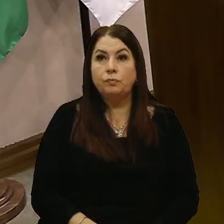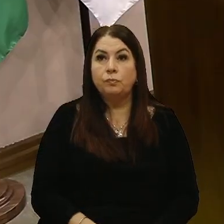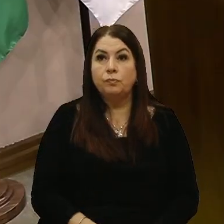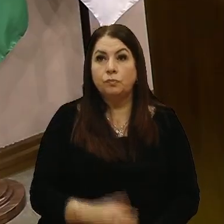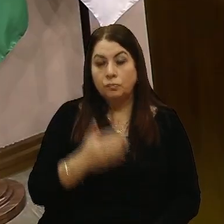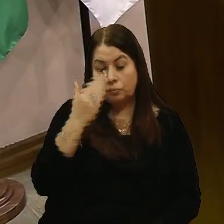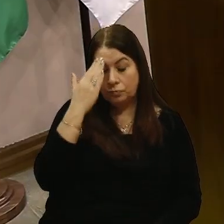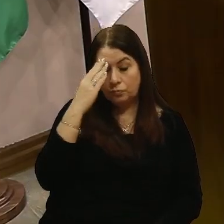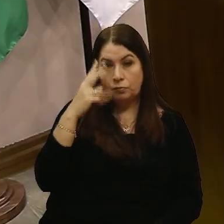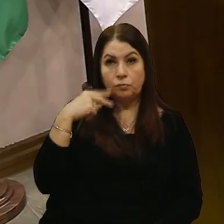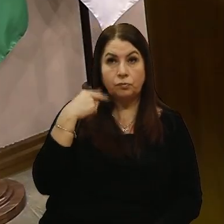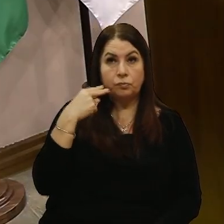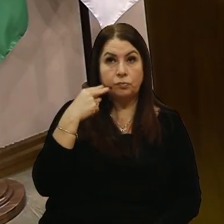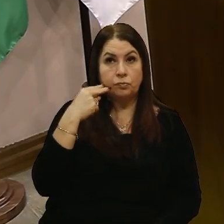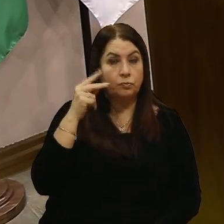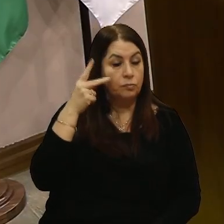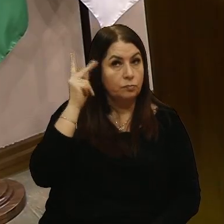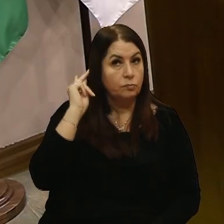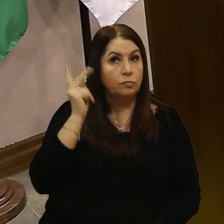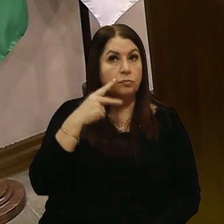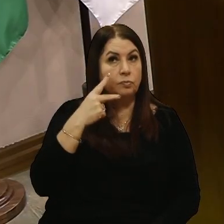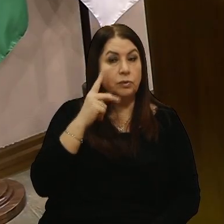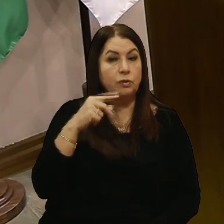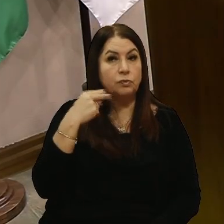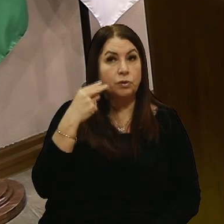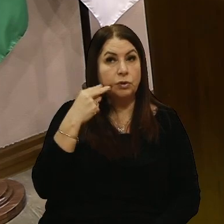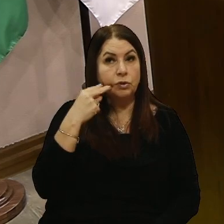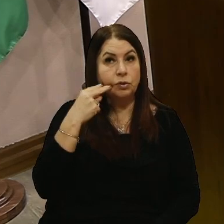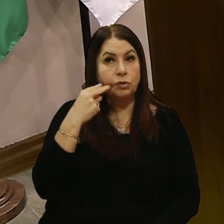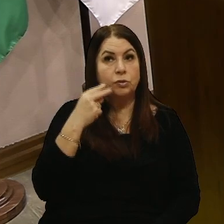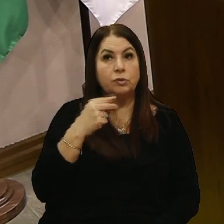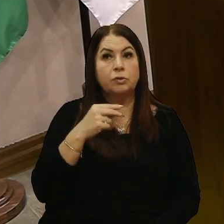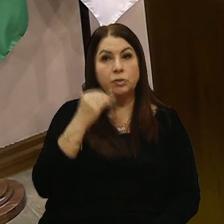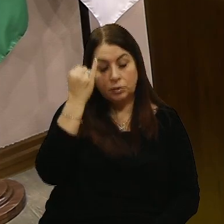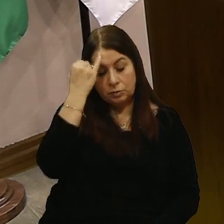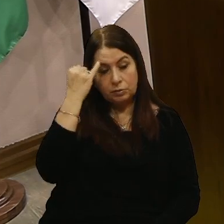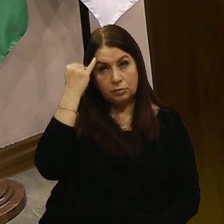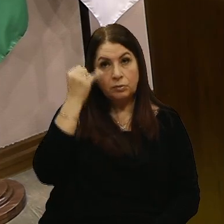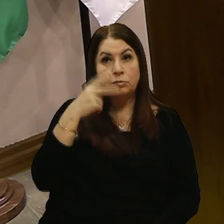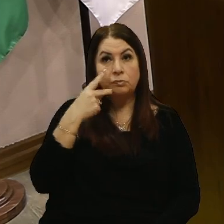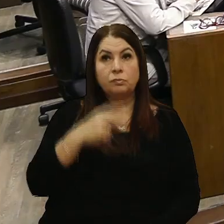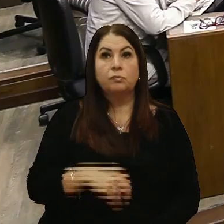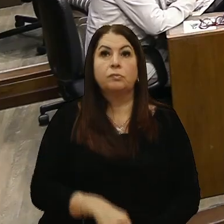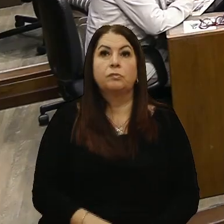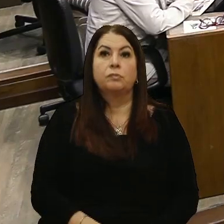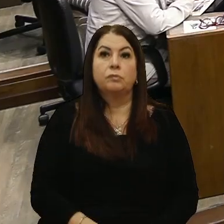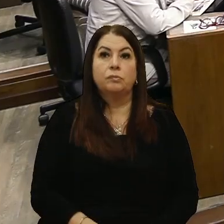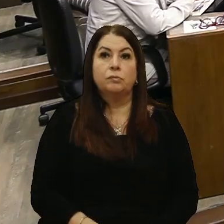Obrigado, vereador Iago, pela manifestação. O próximo vereador inscrito é o vereador Zé D'Ambrosio, com a palavra.